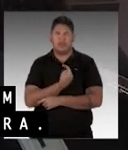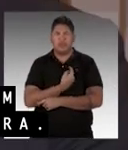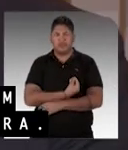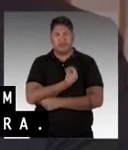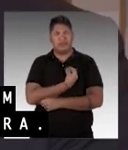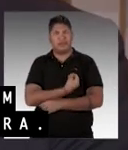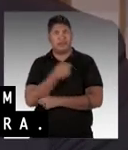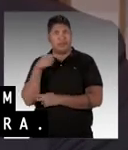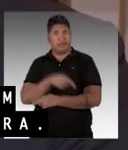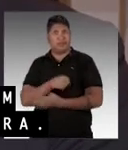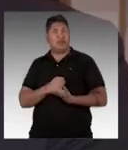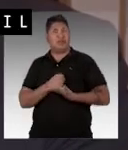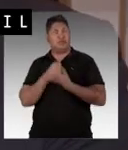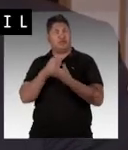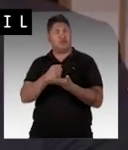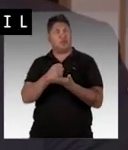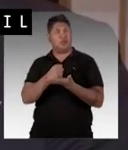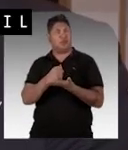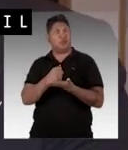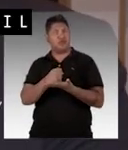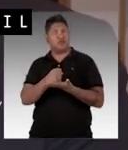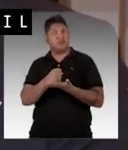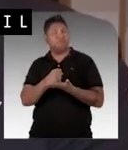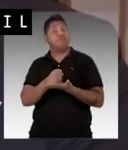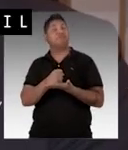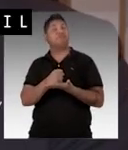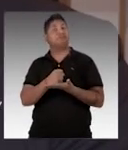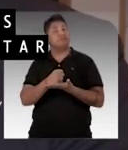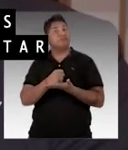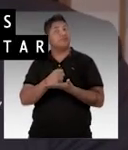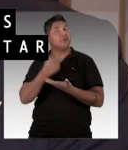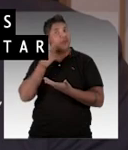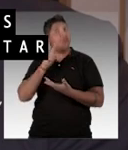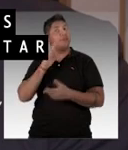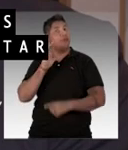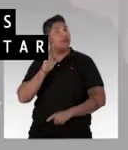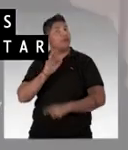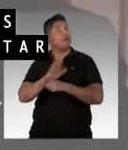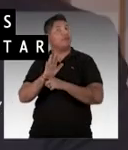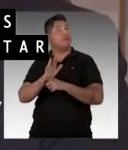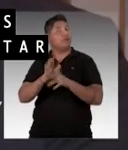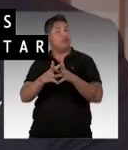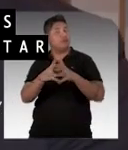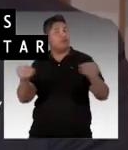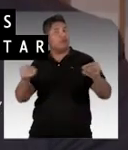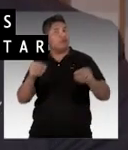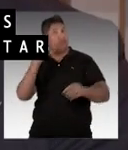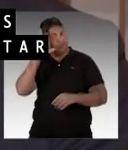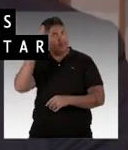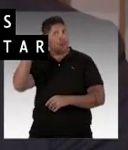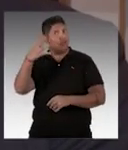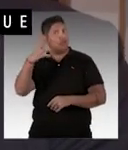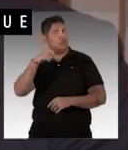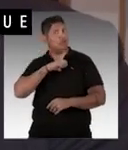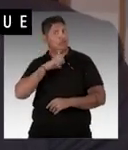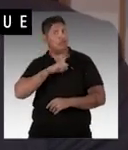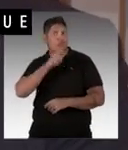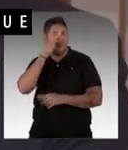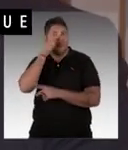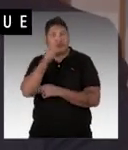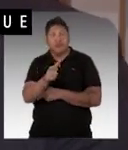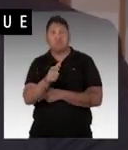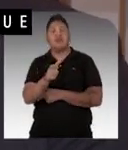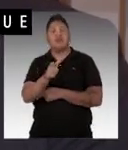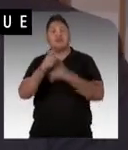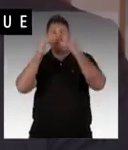brasileira. Estamos aqui no Brasil para dar suporte aos nossos parceiros tripartites para tentar encontrar soluções que realmente